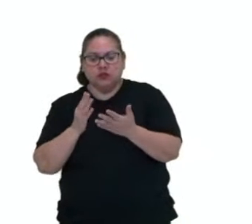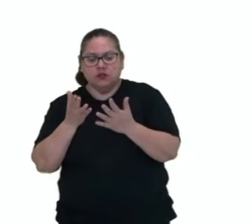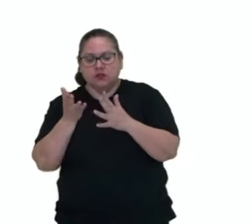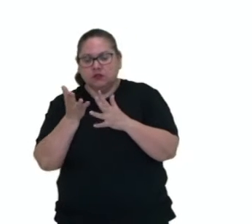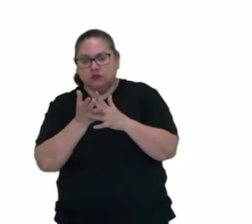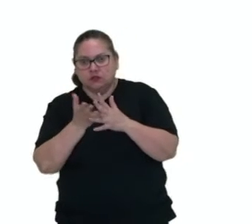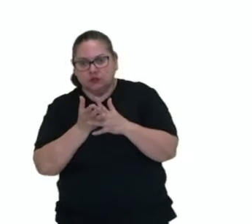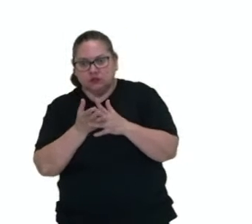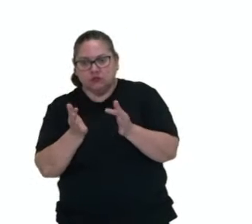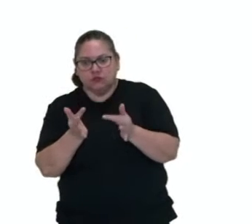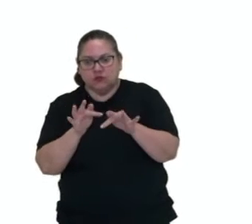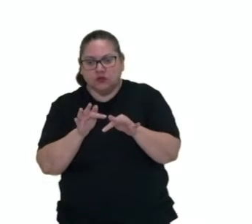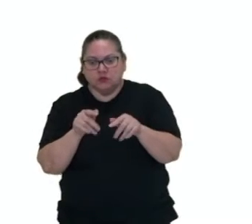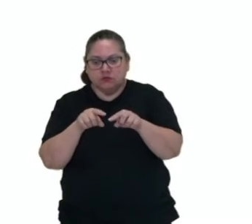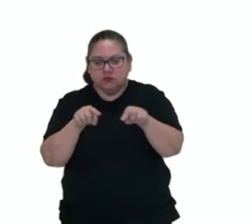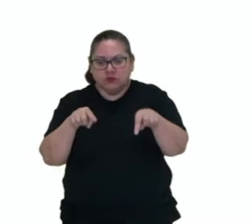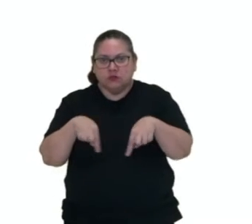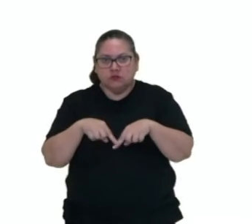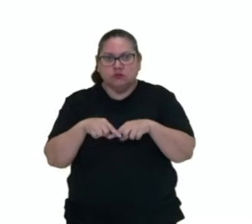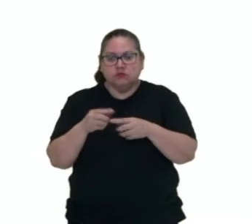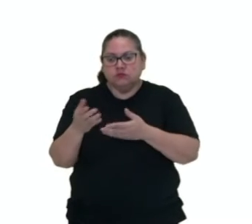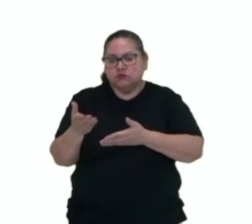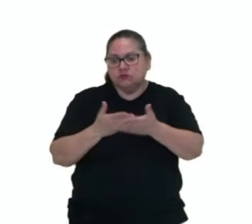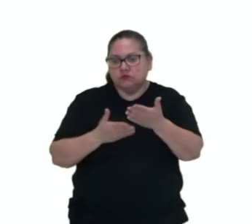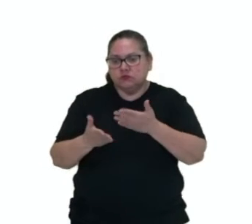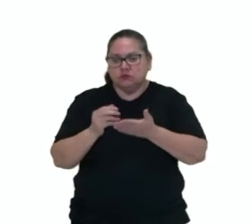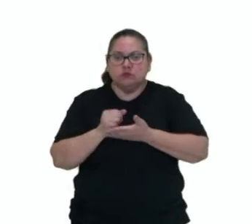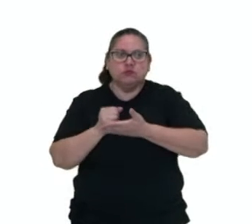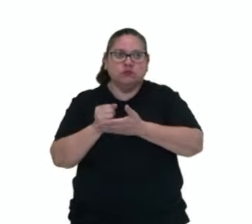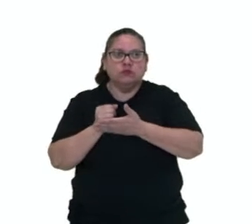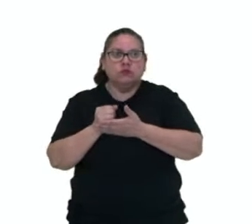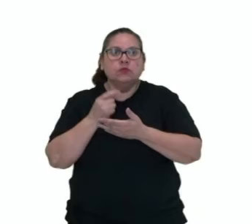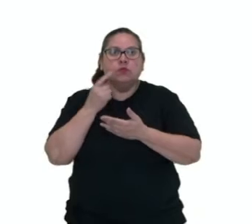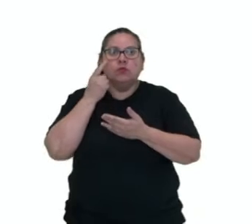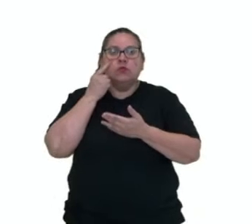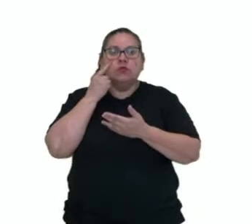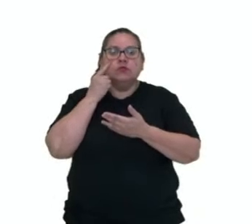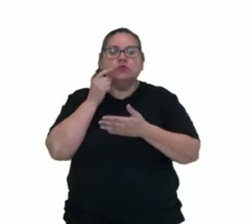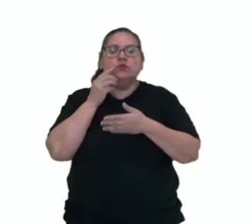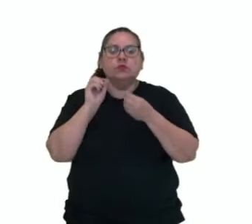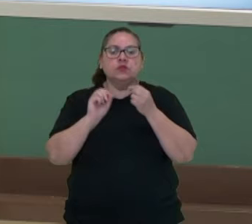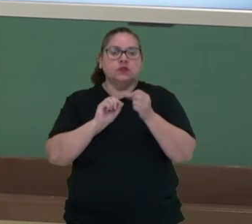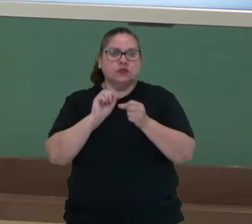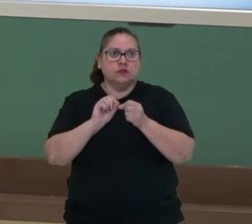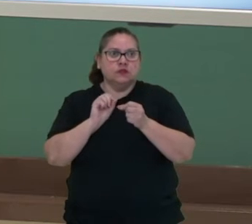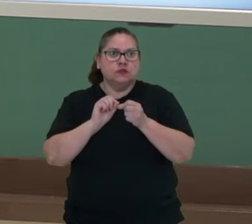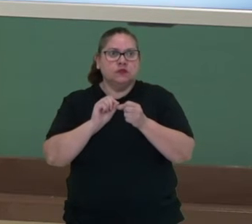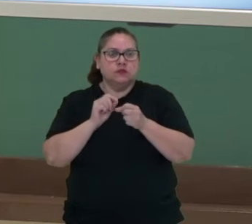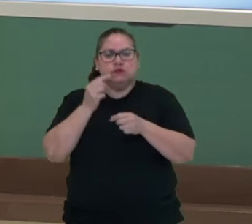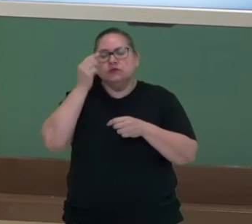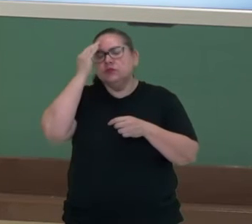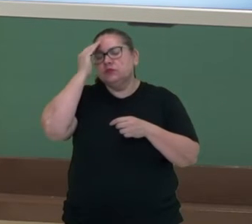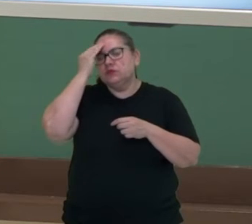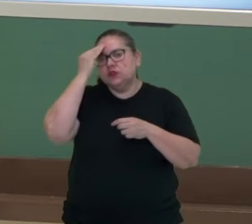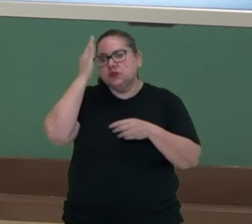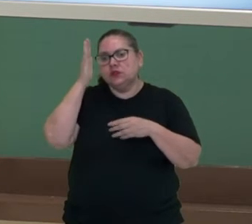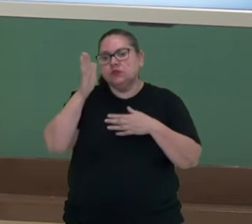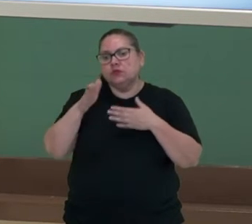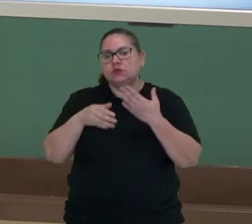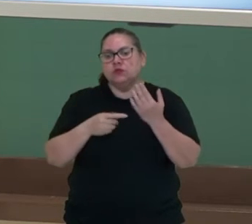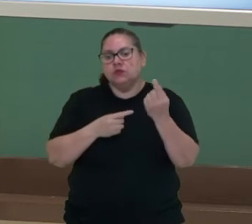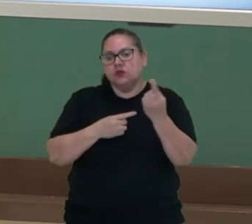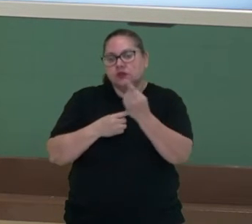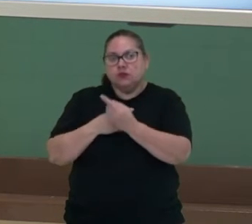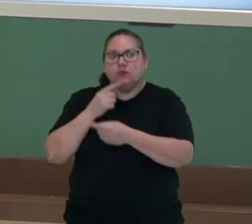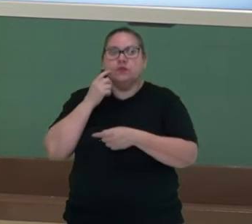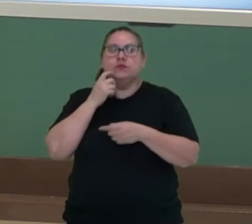cada turma, nessa relação de cooperação. E olha só as atribuições. Vamos entender as atribuições de cada